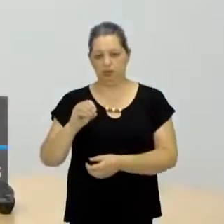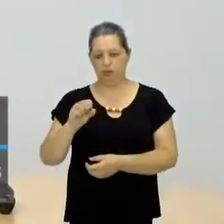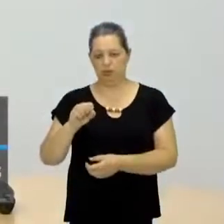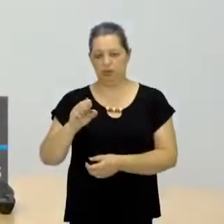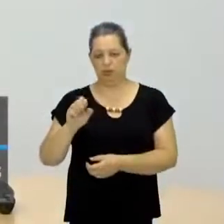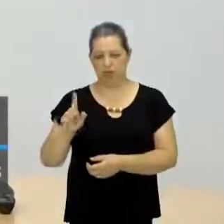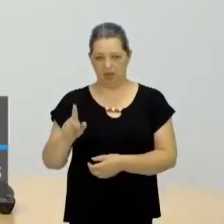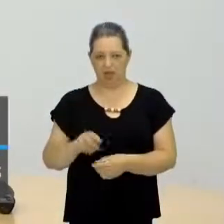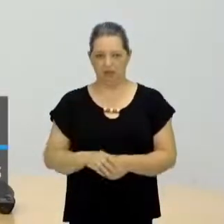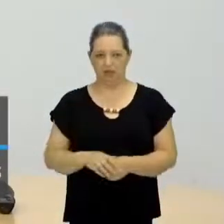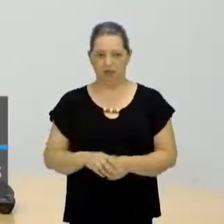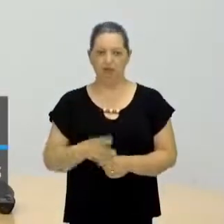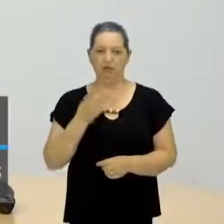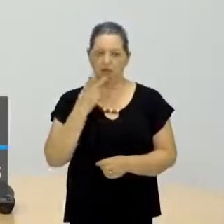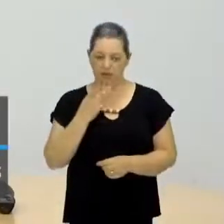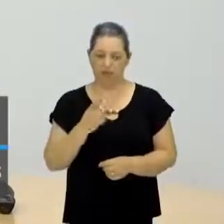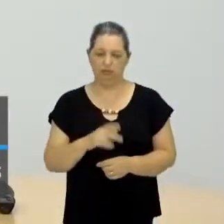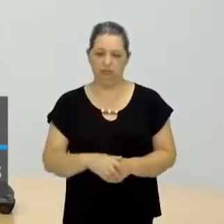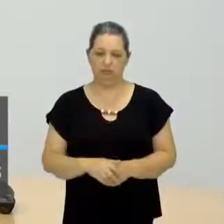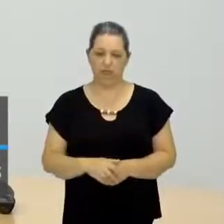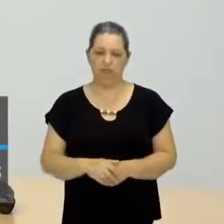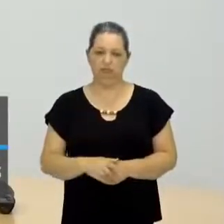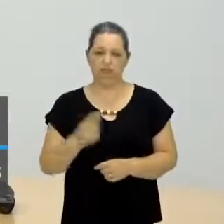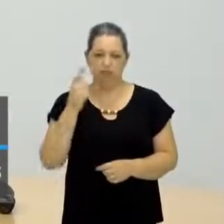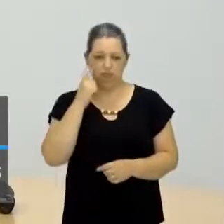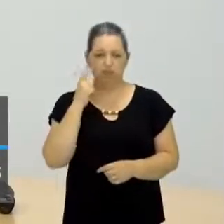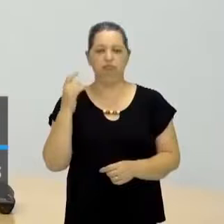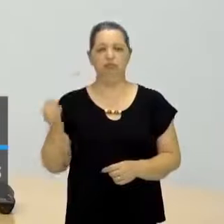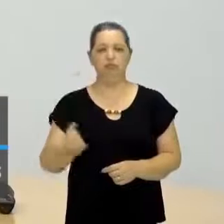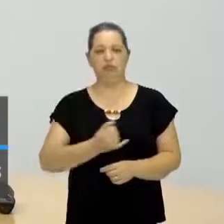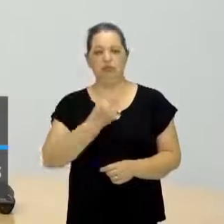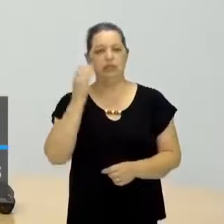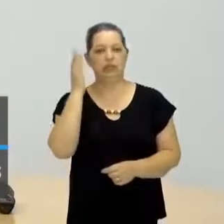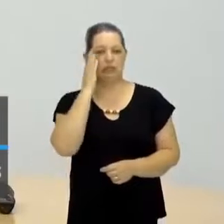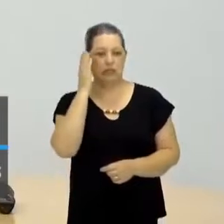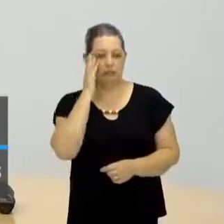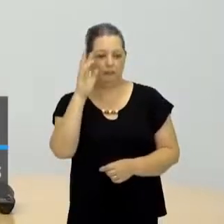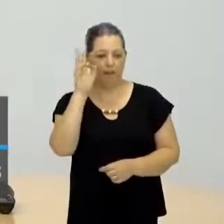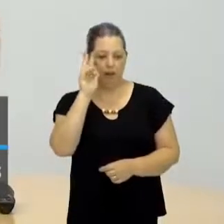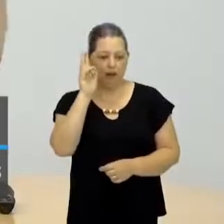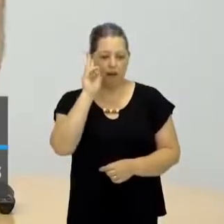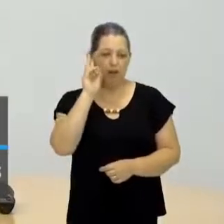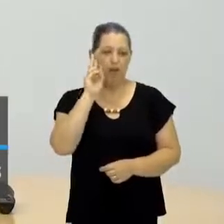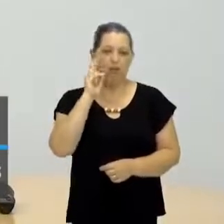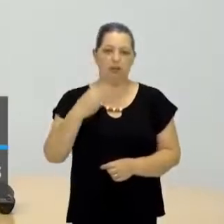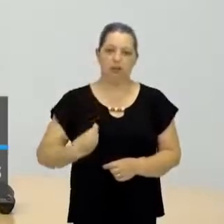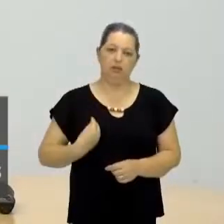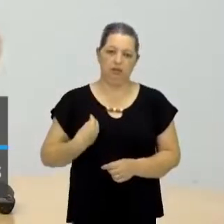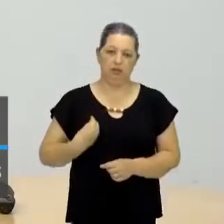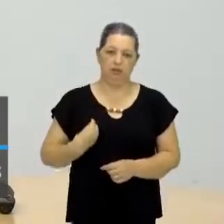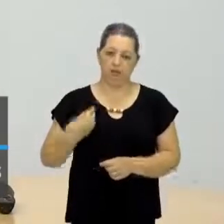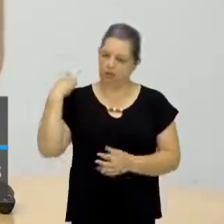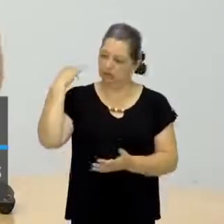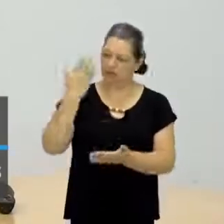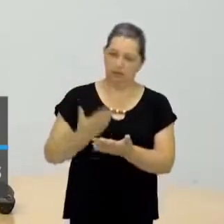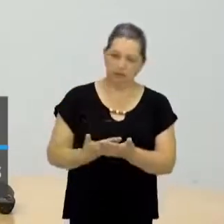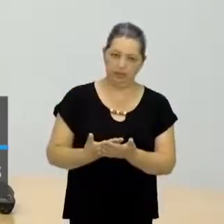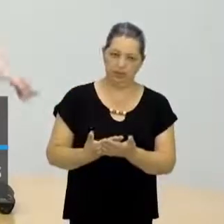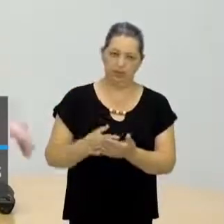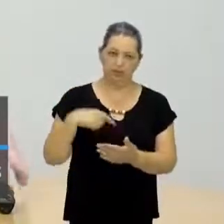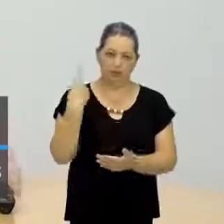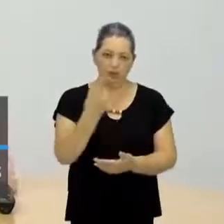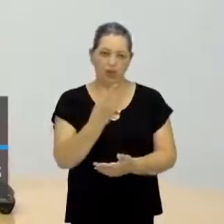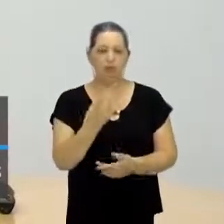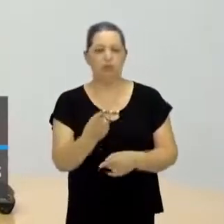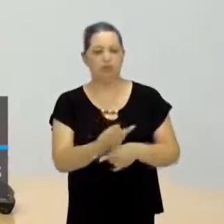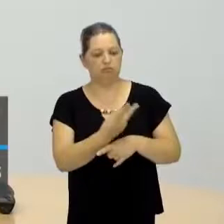fala assim pra gente: vale a pena a gente saber contar, dizer das nossas raízes. Quando a gente vai atrás da nossa história,